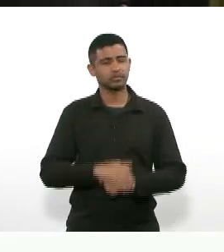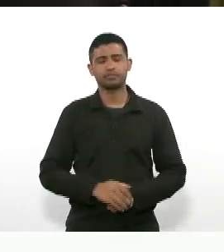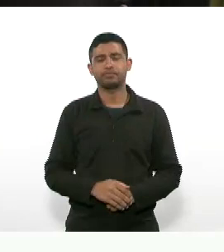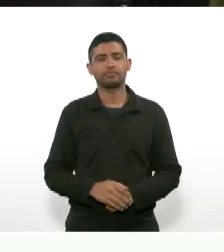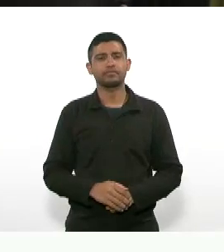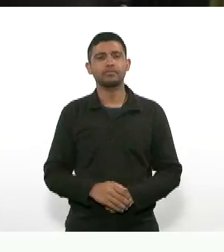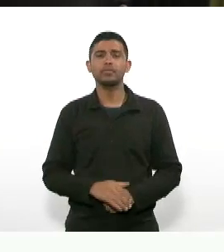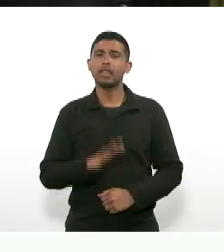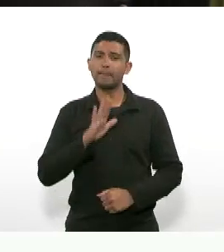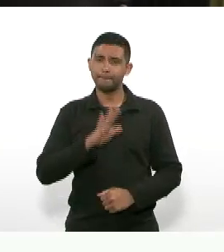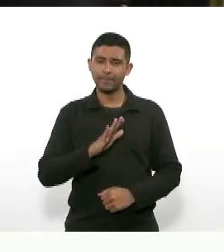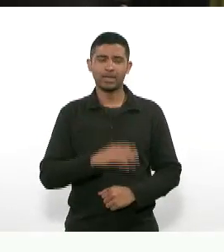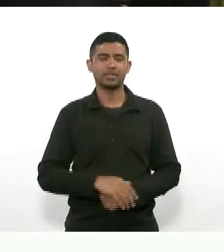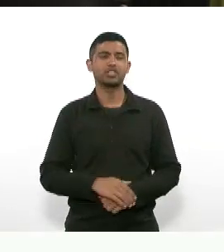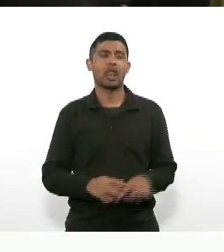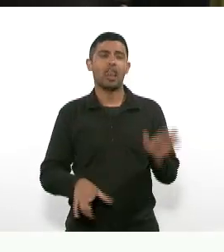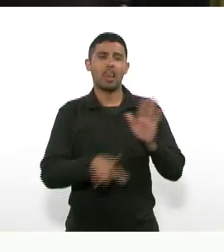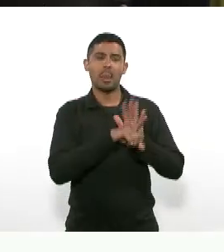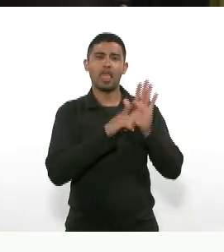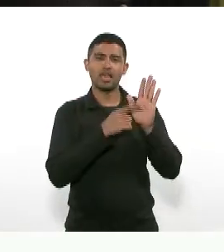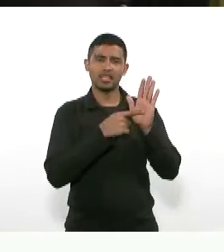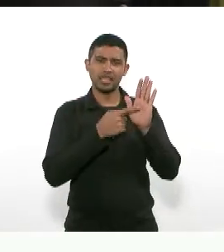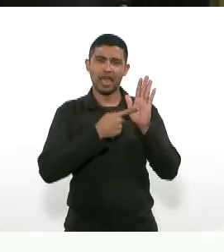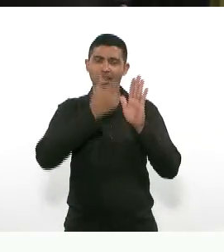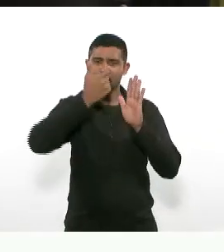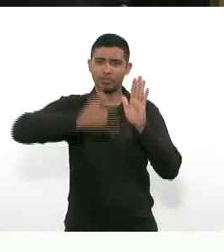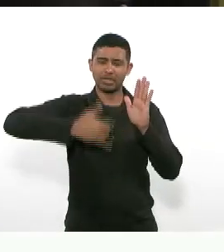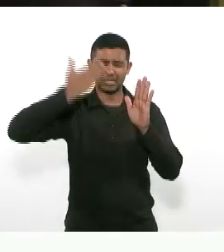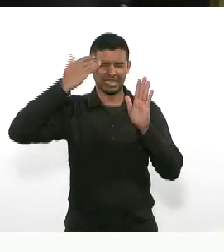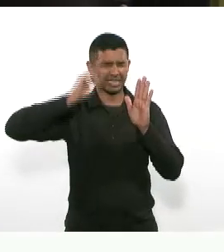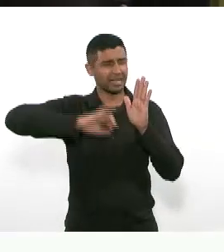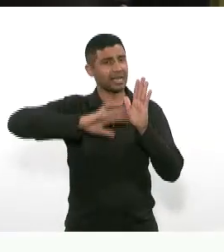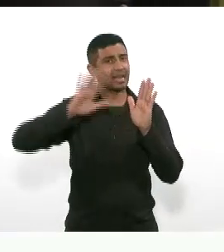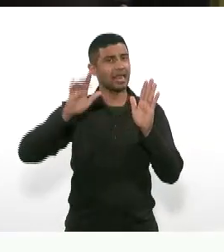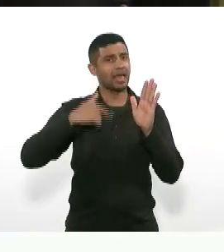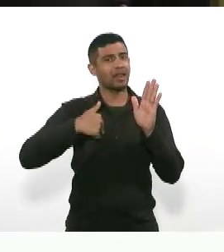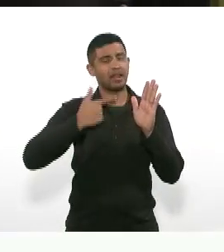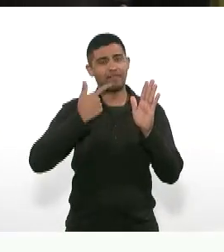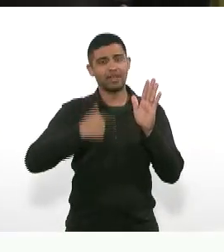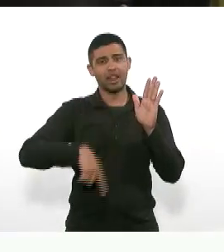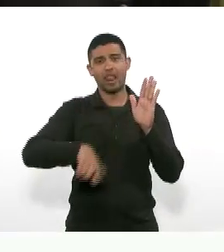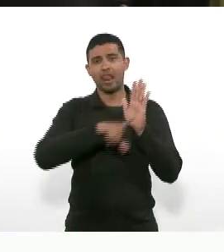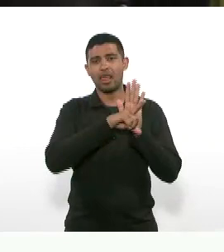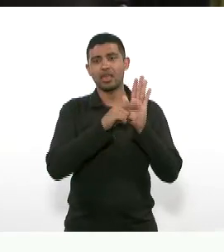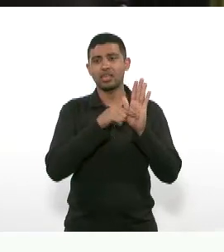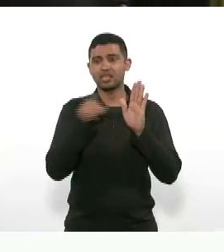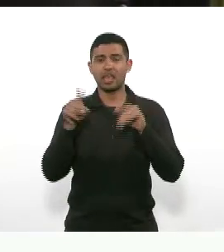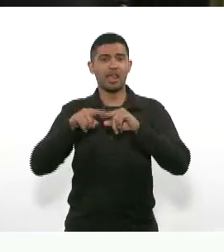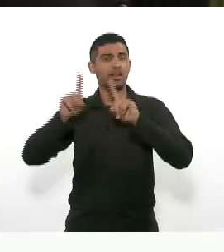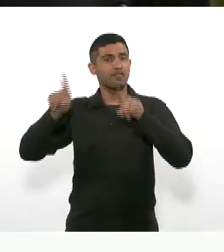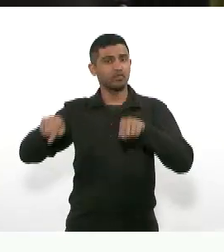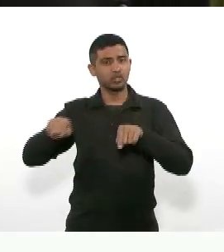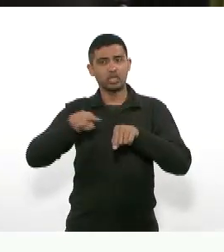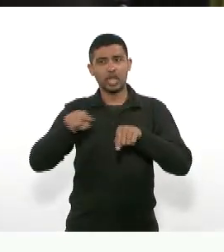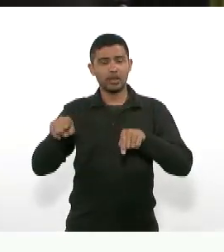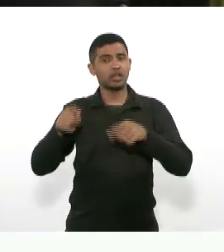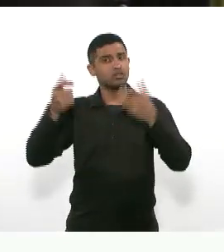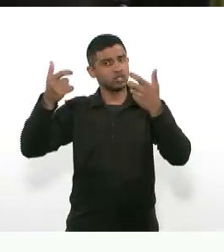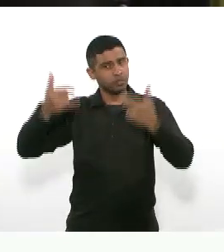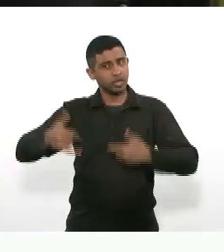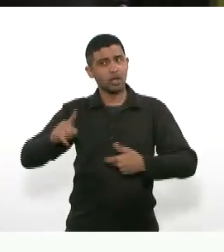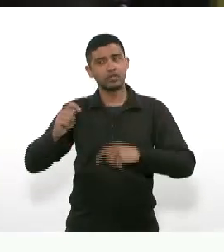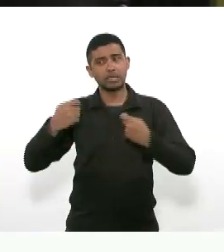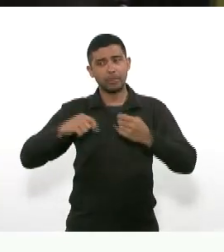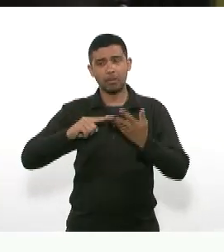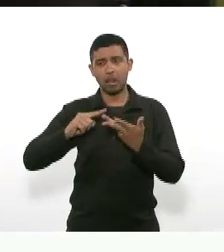fantástico desse entendimento dessa lei é que alça o funcionário ao status que ele tem que ter. Porque